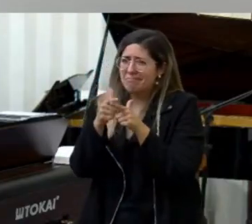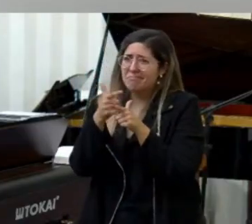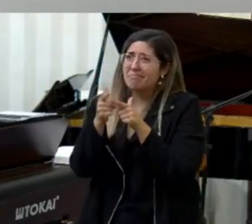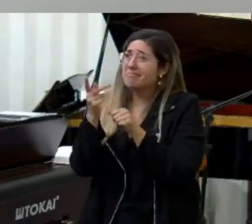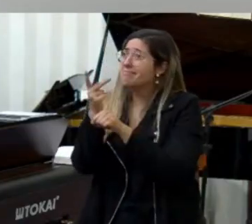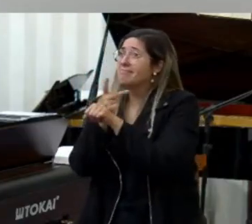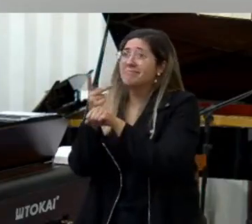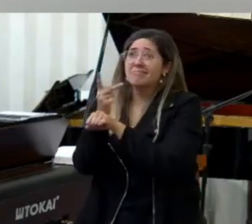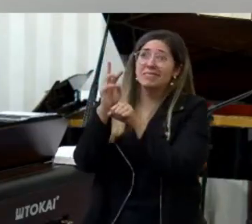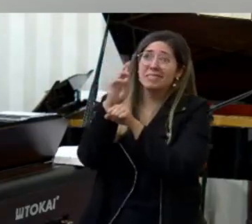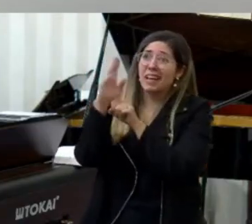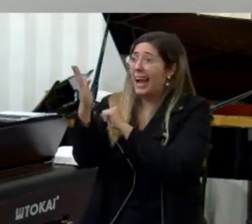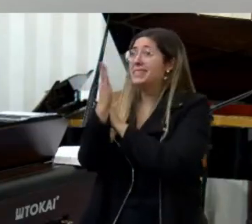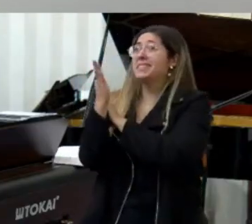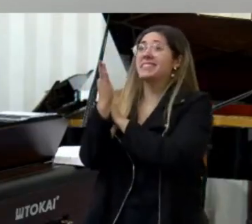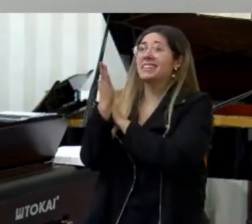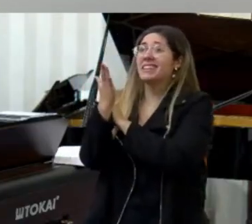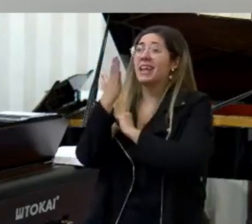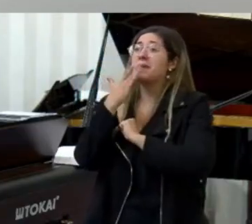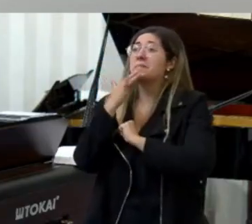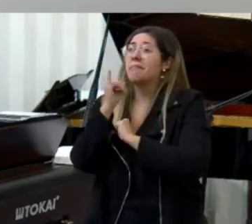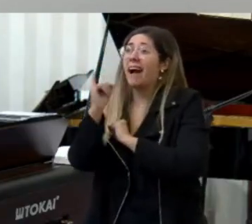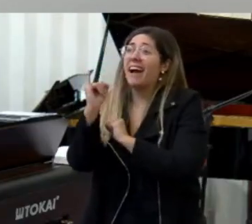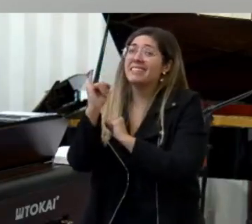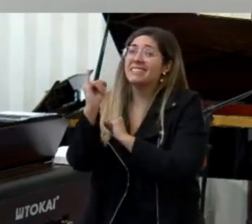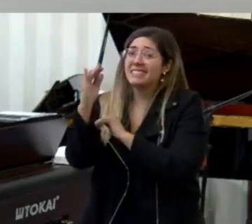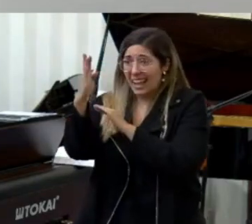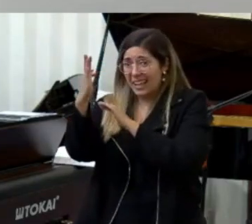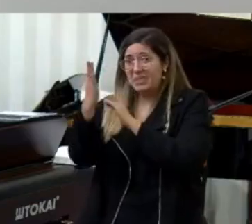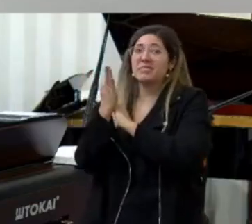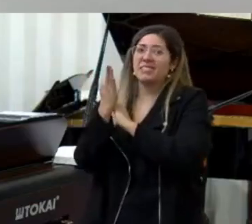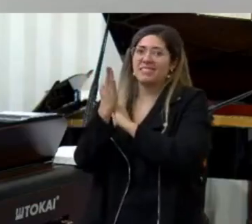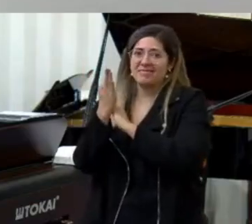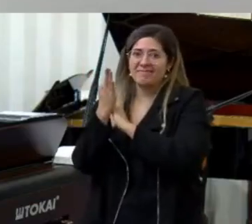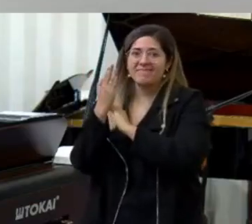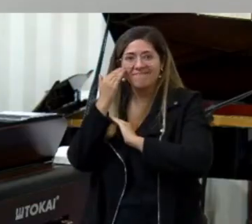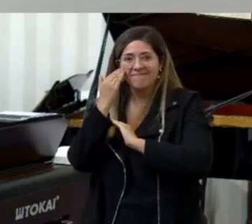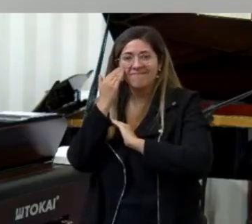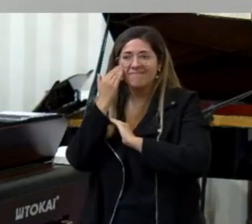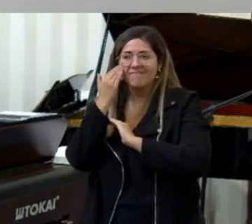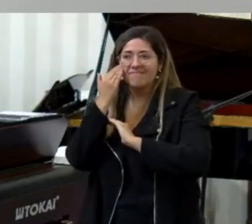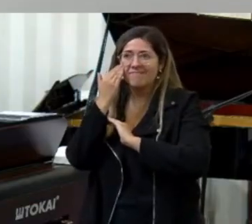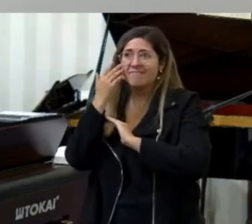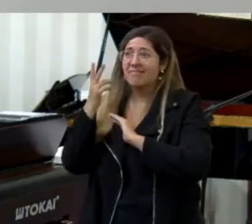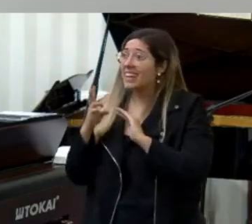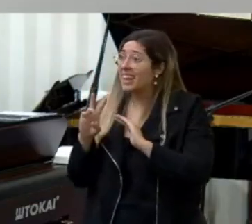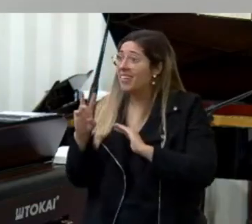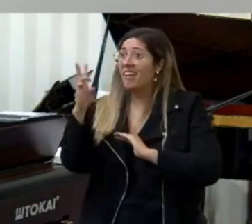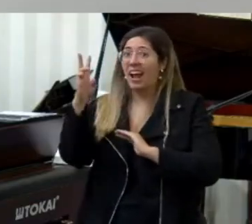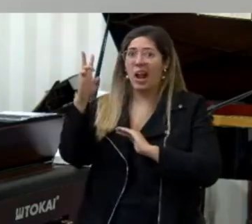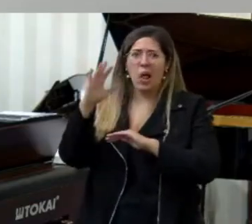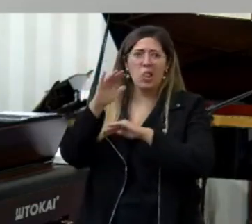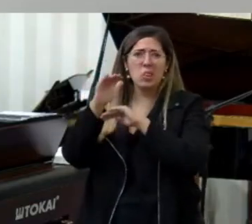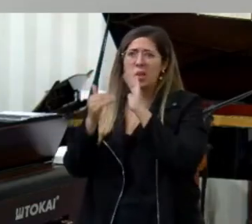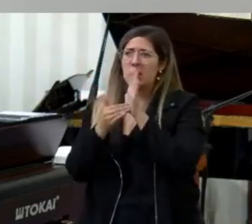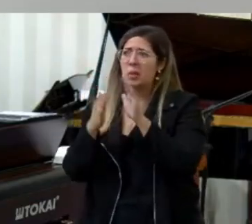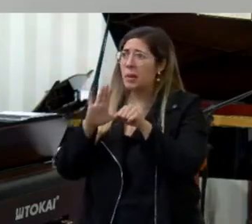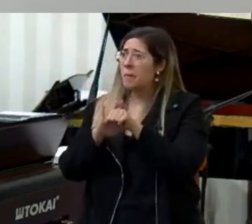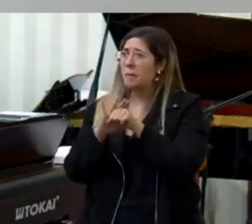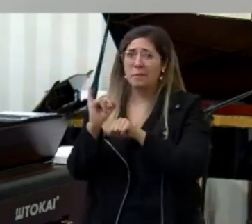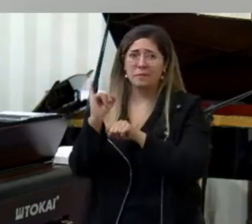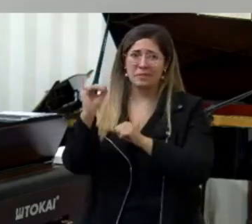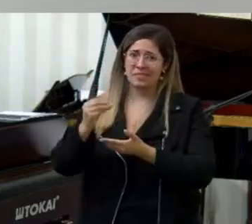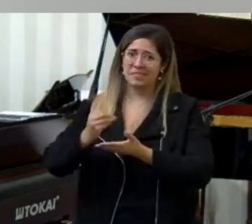estou aqui. Pai, o Senhor é o meu valor, o Senhor é o que importa na minha vida. Quantos,